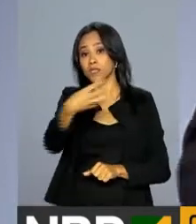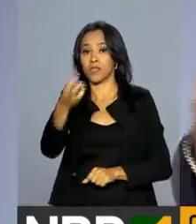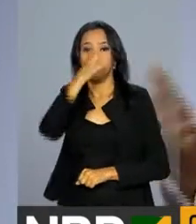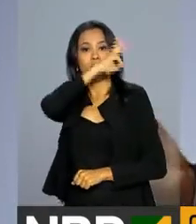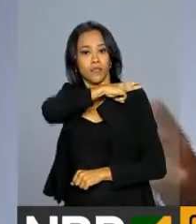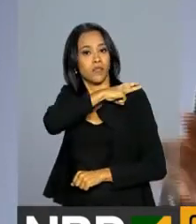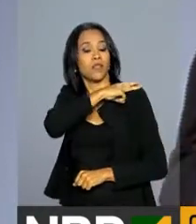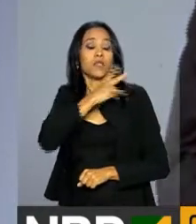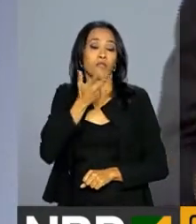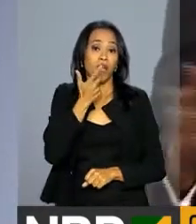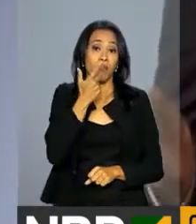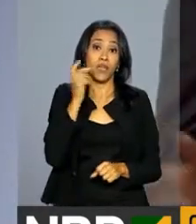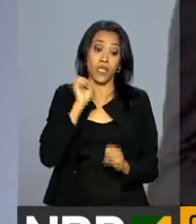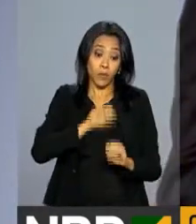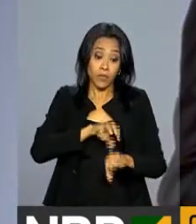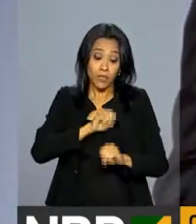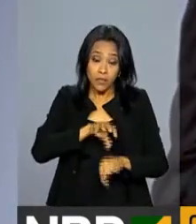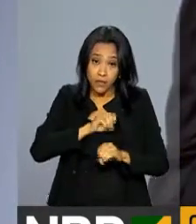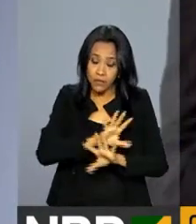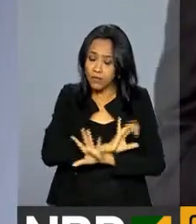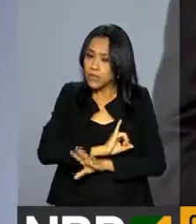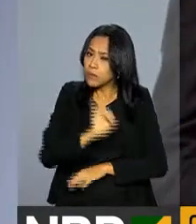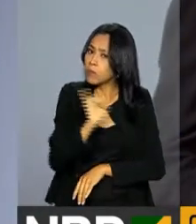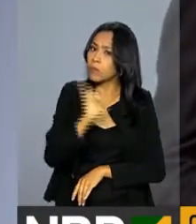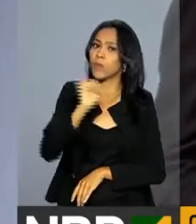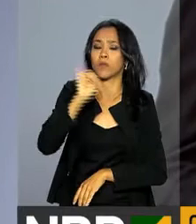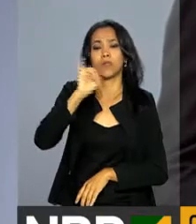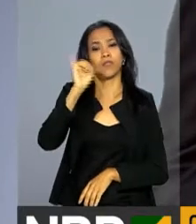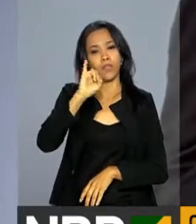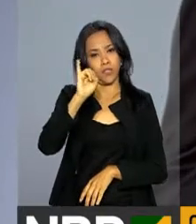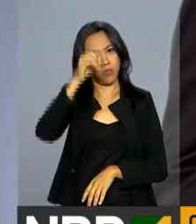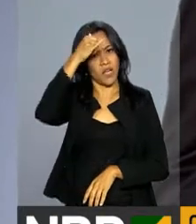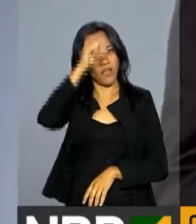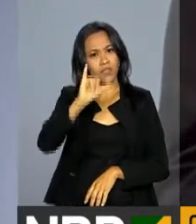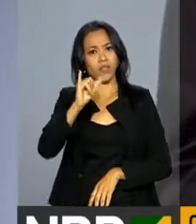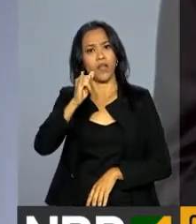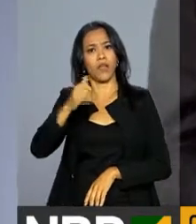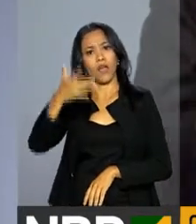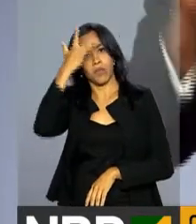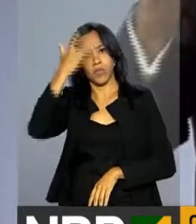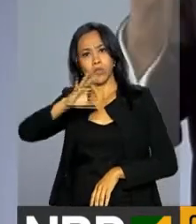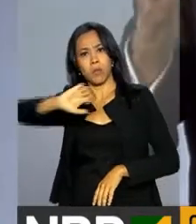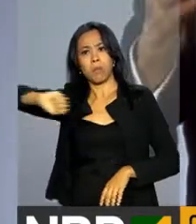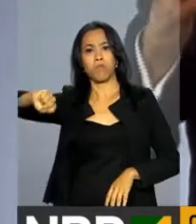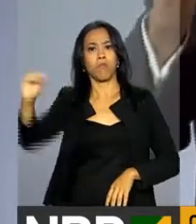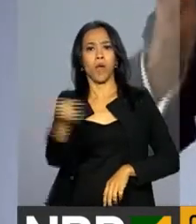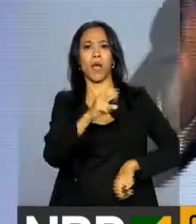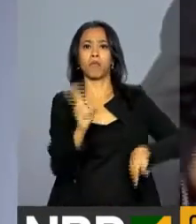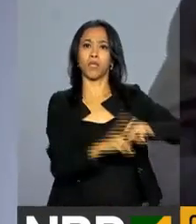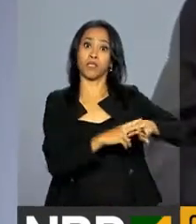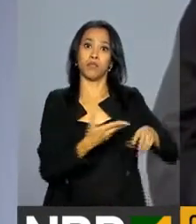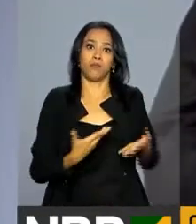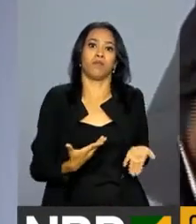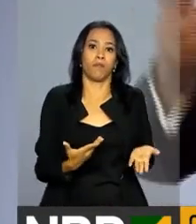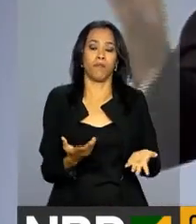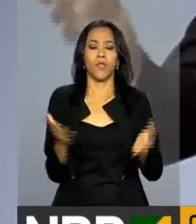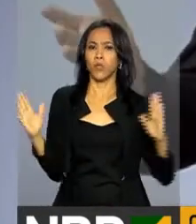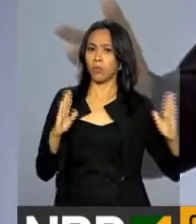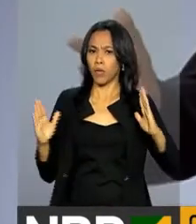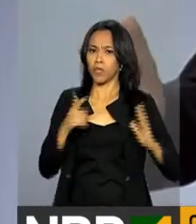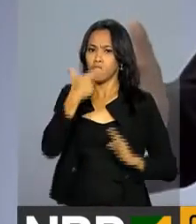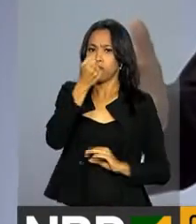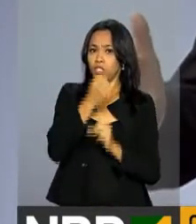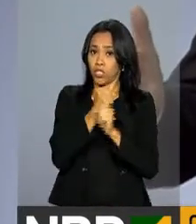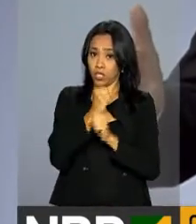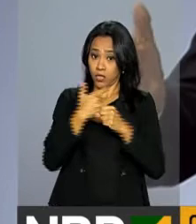de que a educação é importantíssima para evitar por exemplo disso passou se um prazo de 20 anos é eu